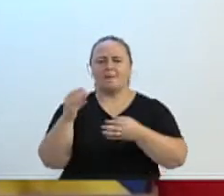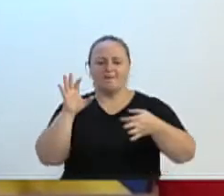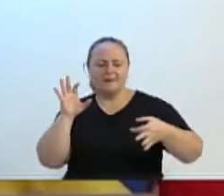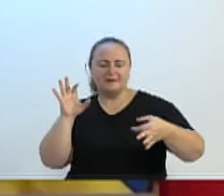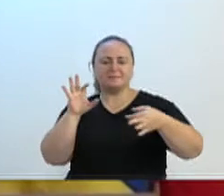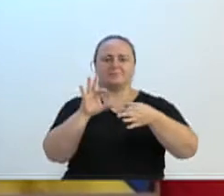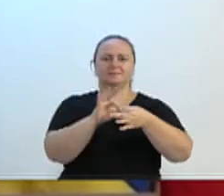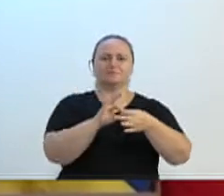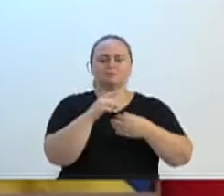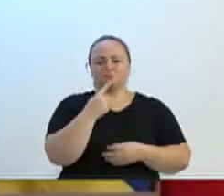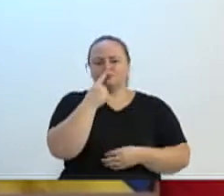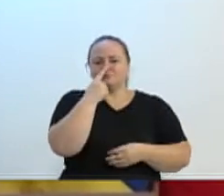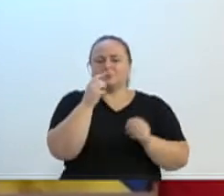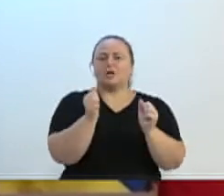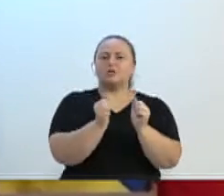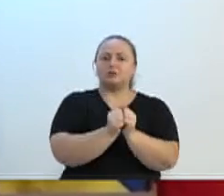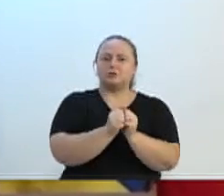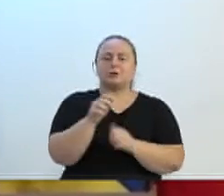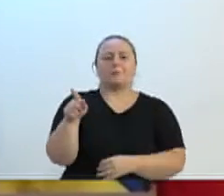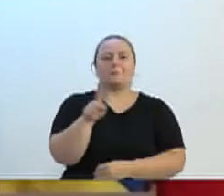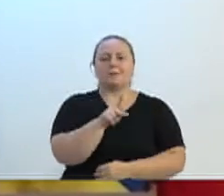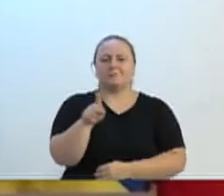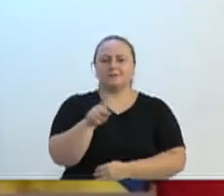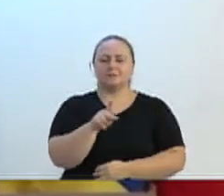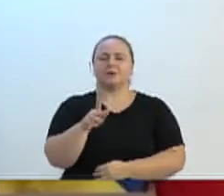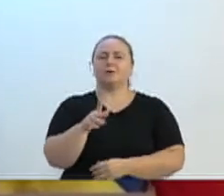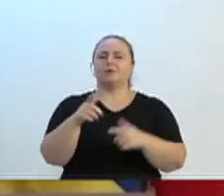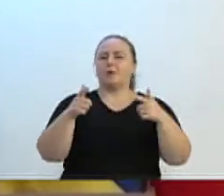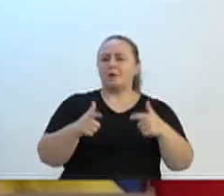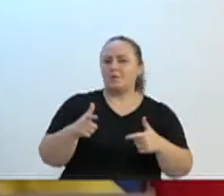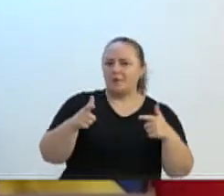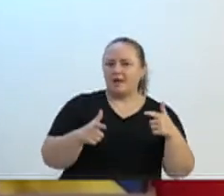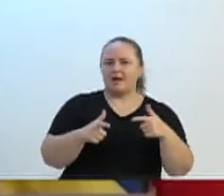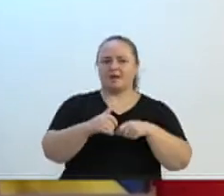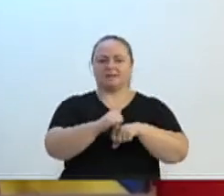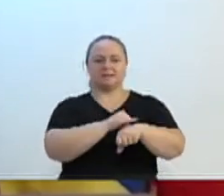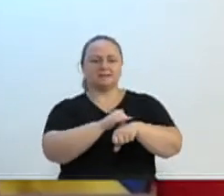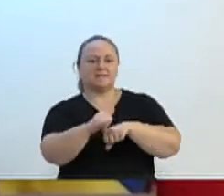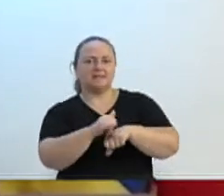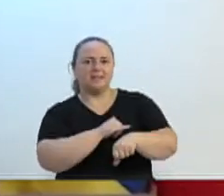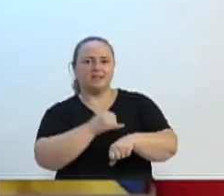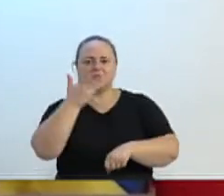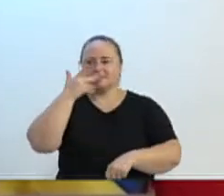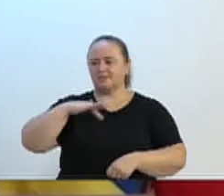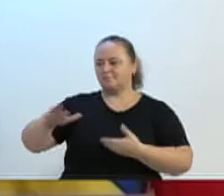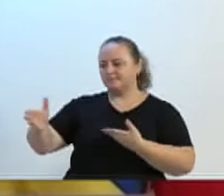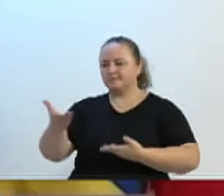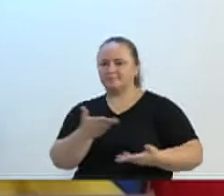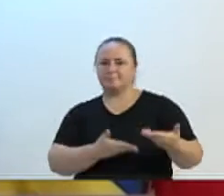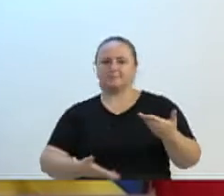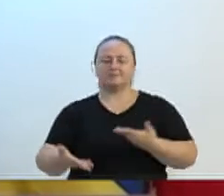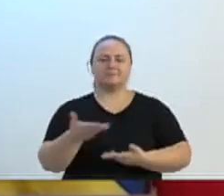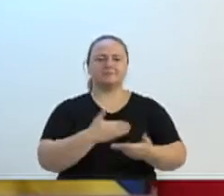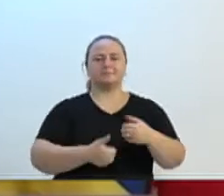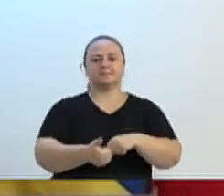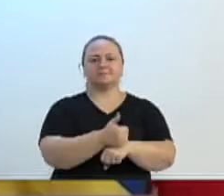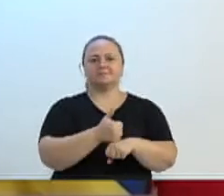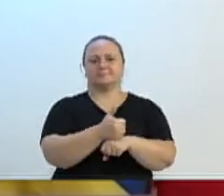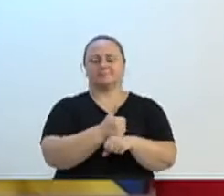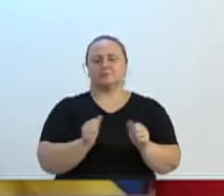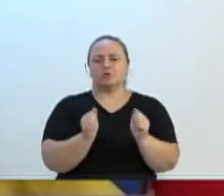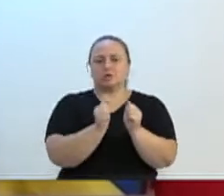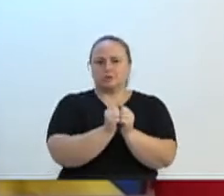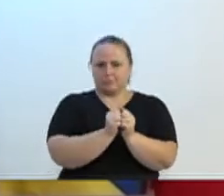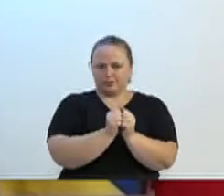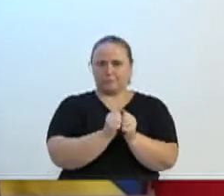com os educadores, ambiente, recursos, crianças e todos os profissionais envolvidos no processo de ensino